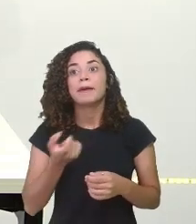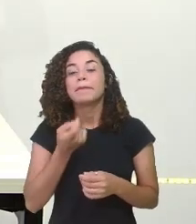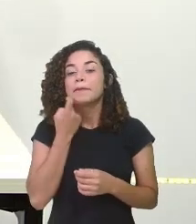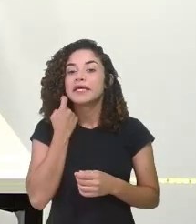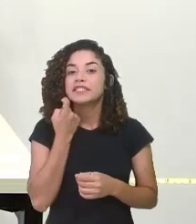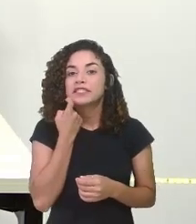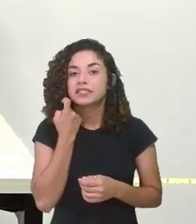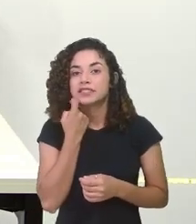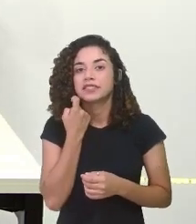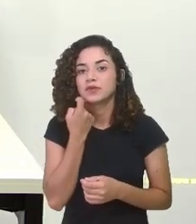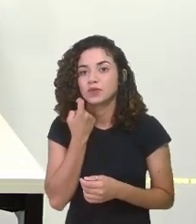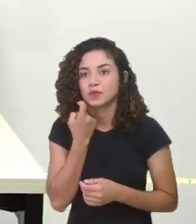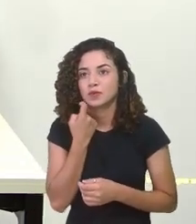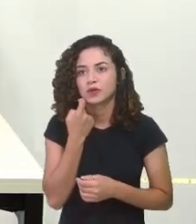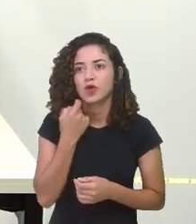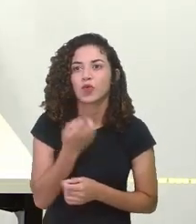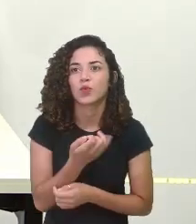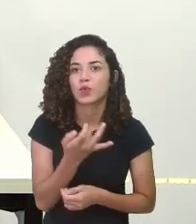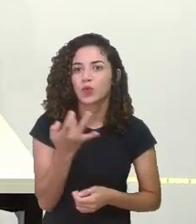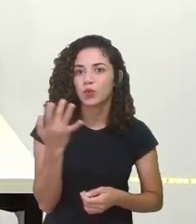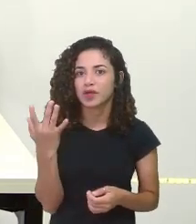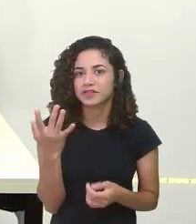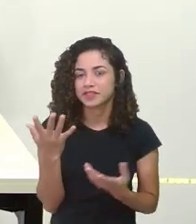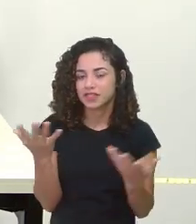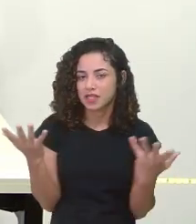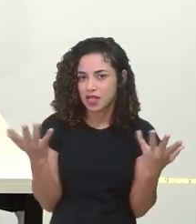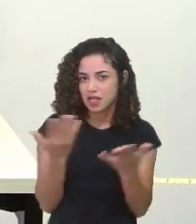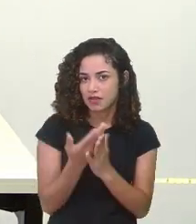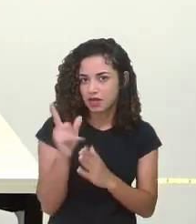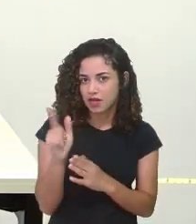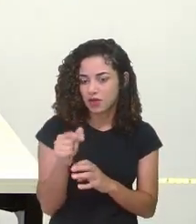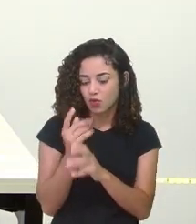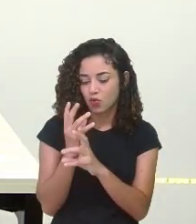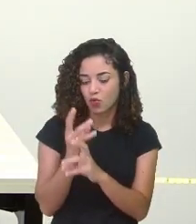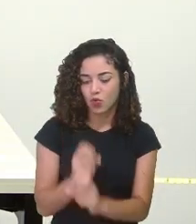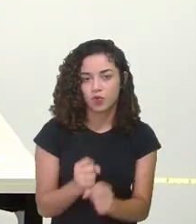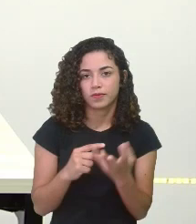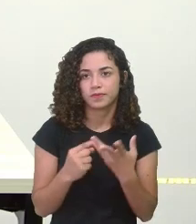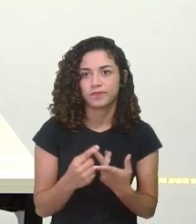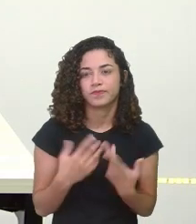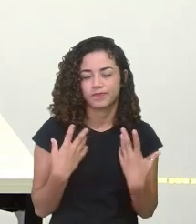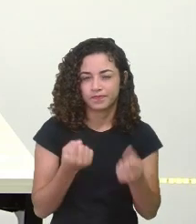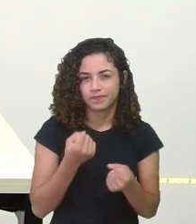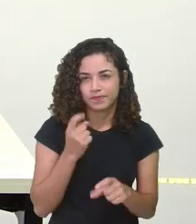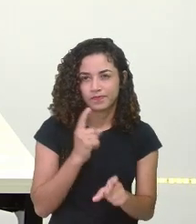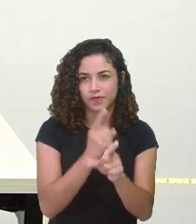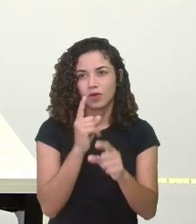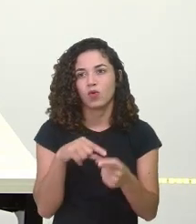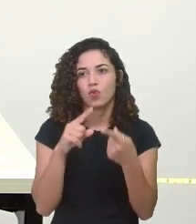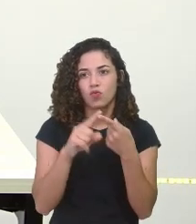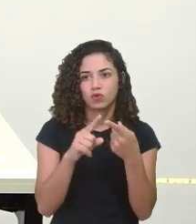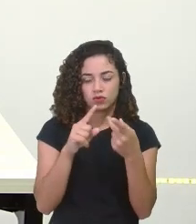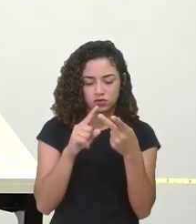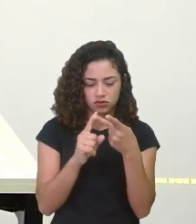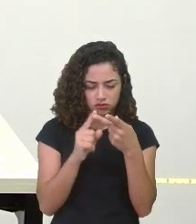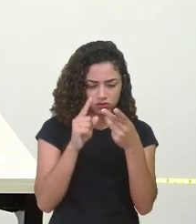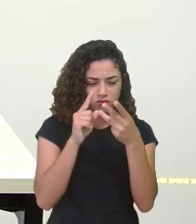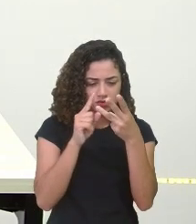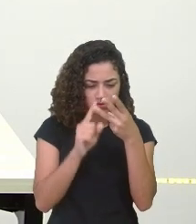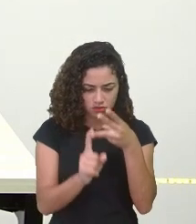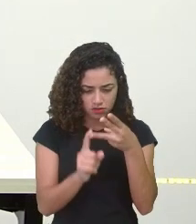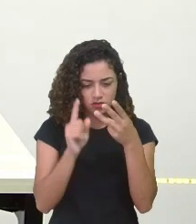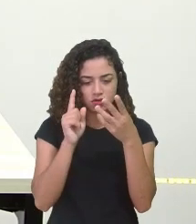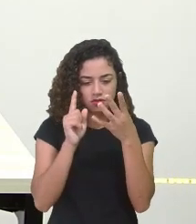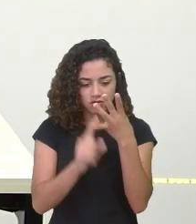Vamos contar quantos peixinhos tem aí, já que a aula de hoje é contagem. Vamos descobrir, tá? 1, 2,